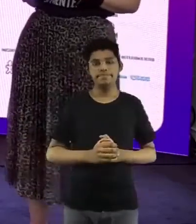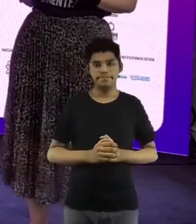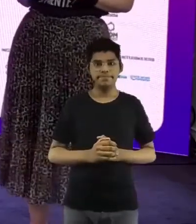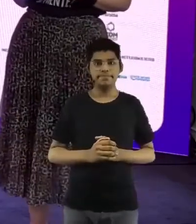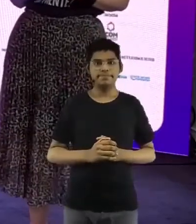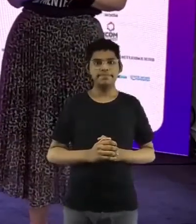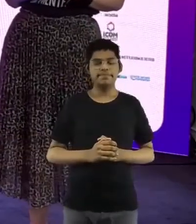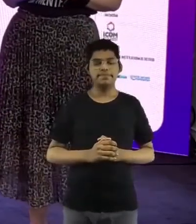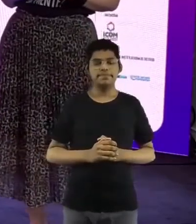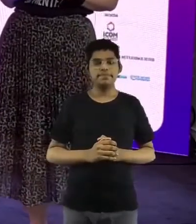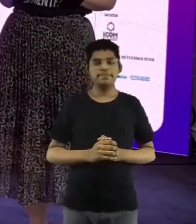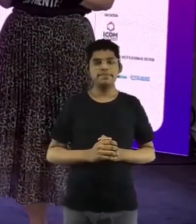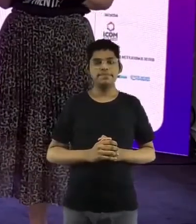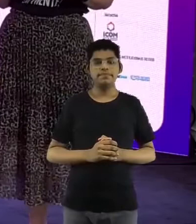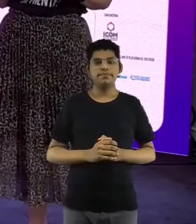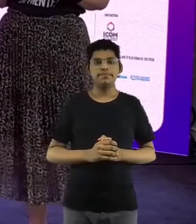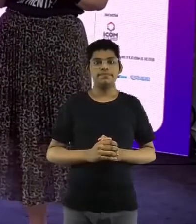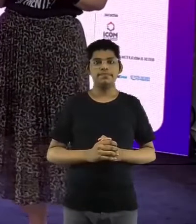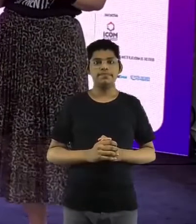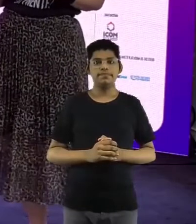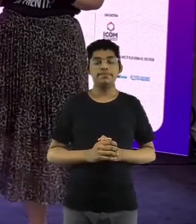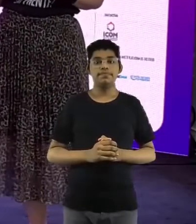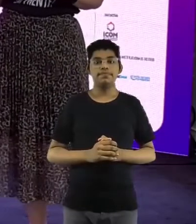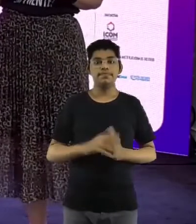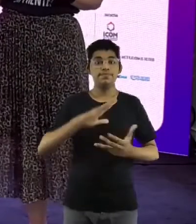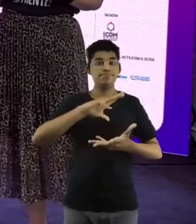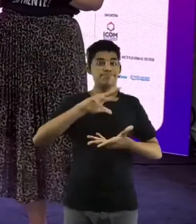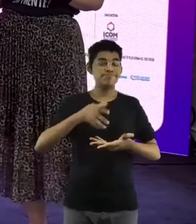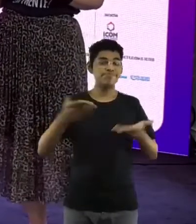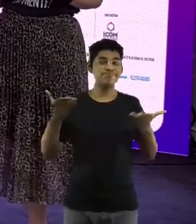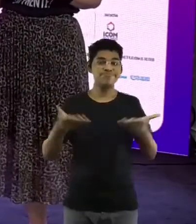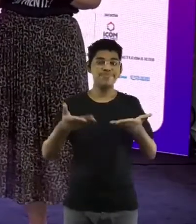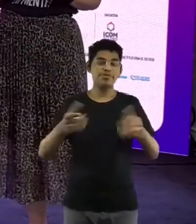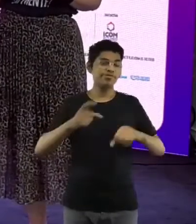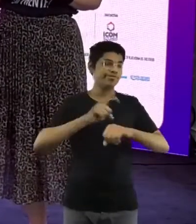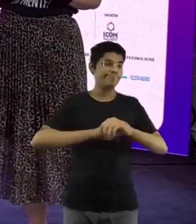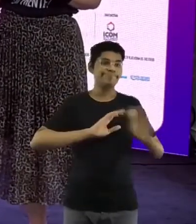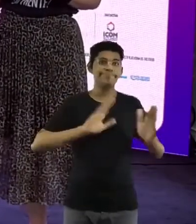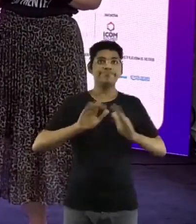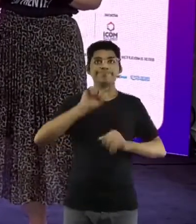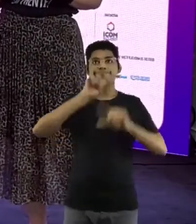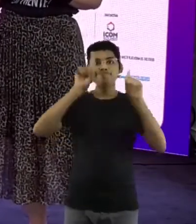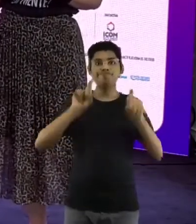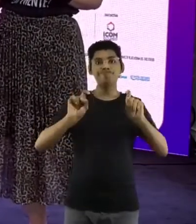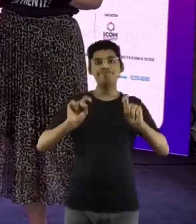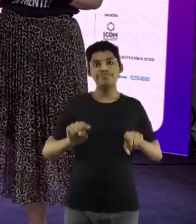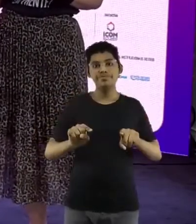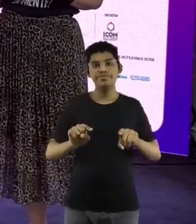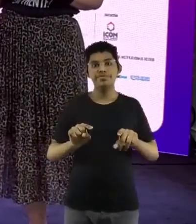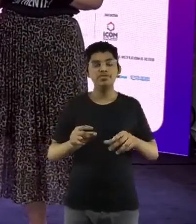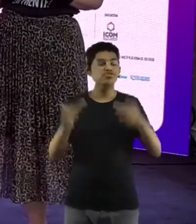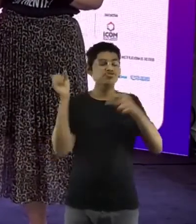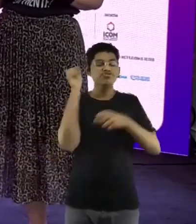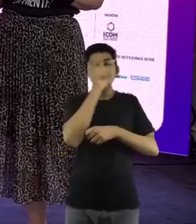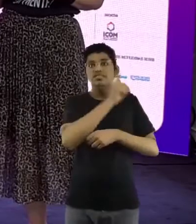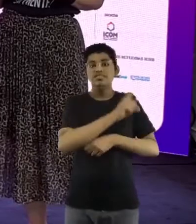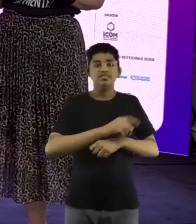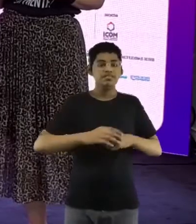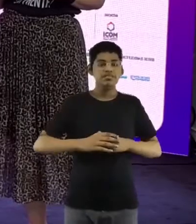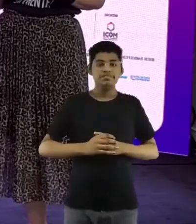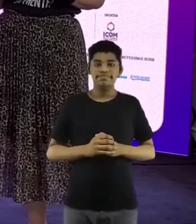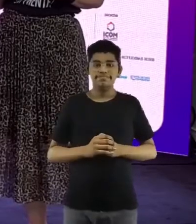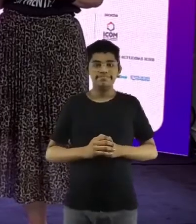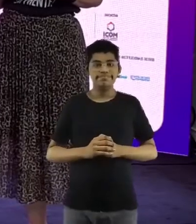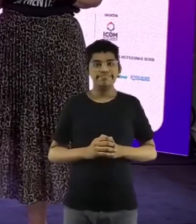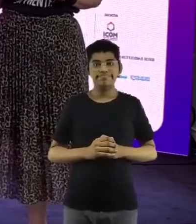E a gente está vivendo num mundo extremamente volátil, incerto, complexo e ambíguo. Se ele era VUCA, ele está muito mais